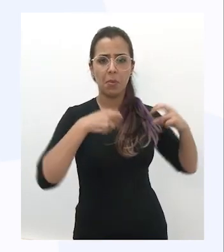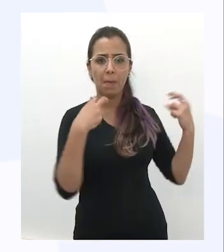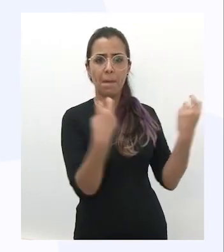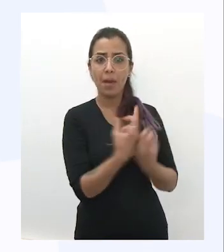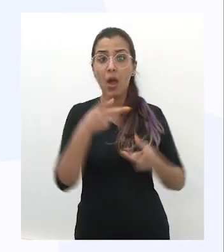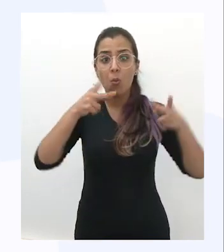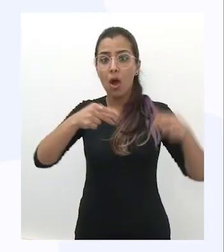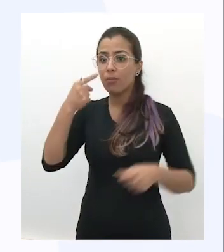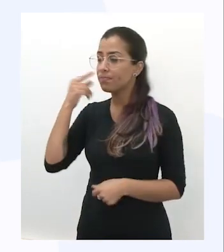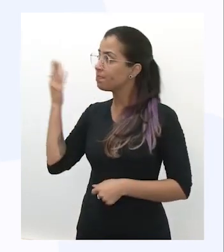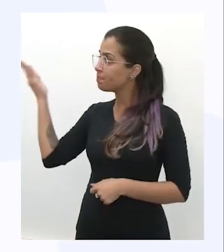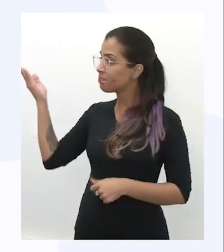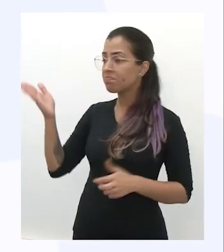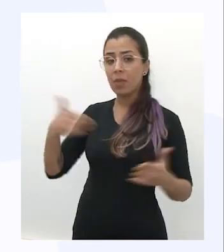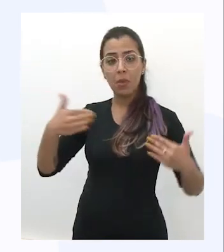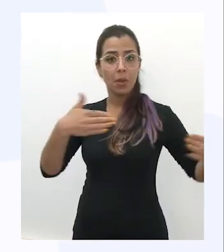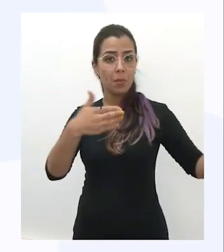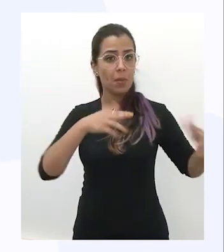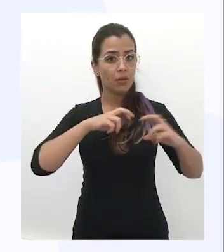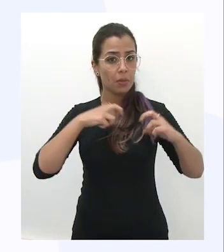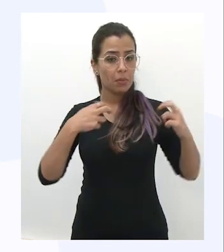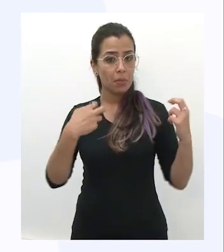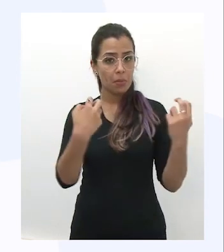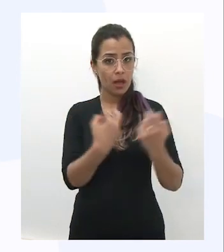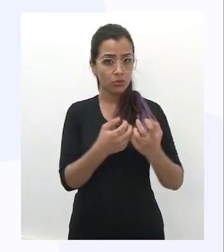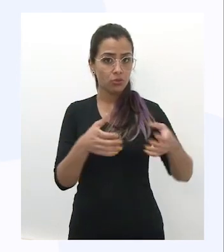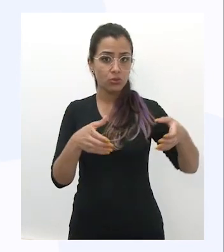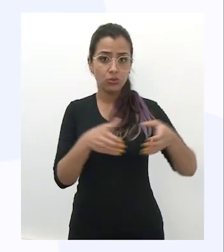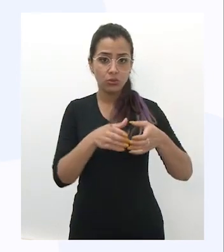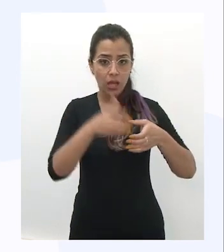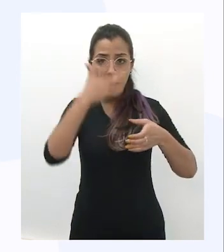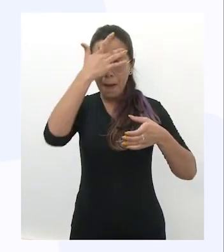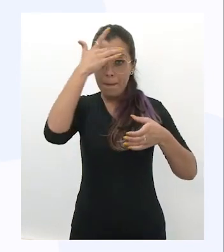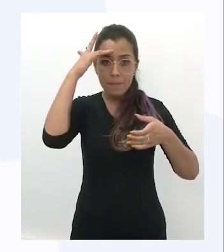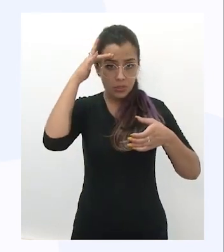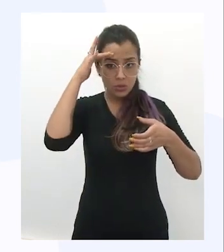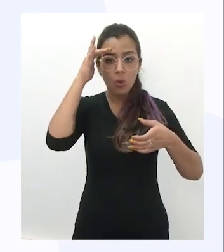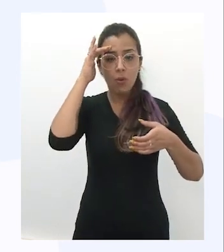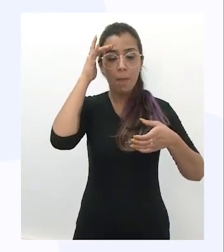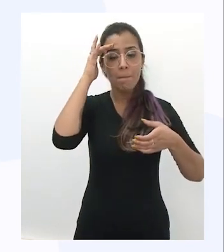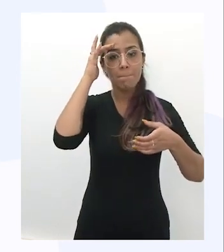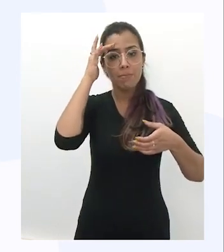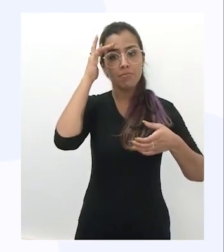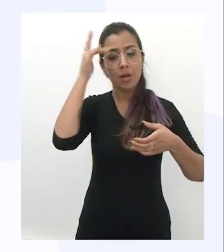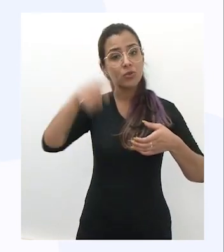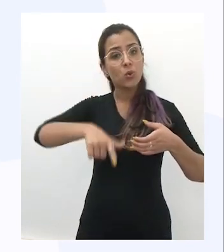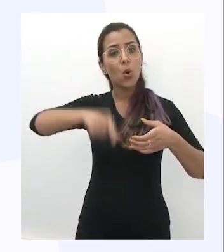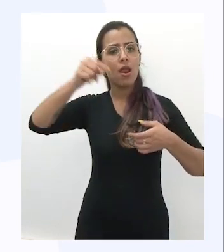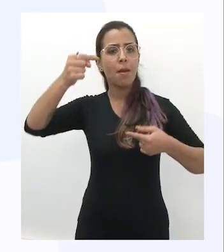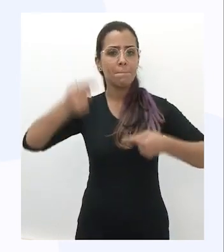Essa assembleia é quando juntam algumas pessoas para deliberar aí, as questões